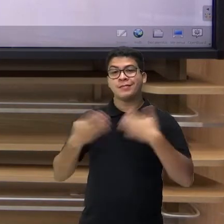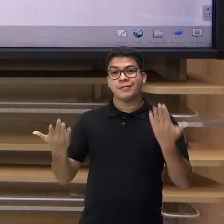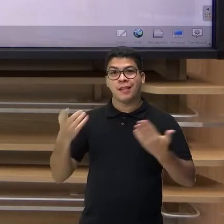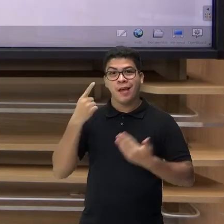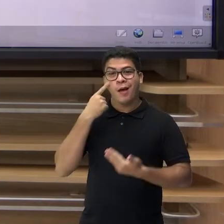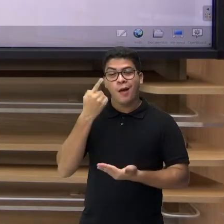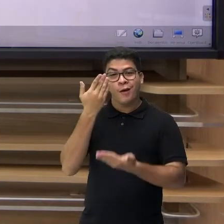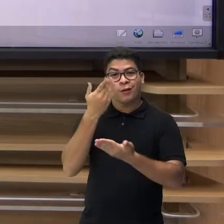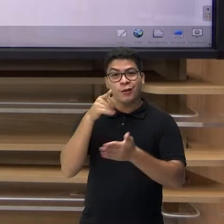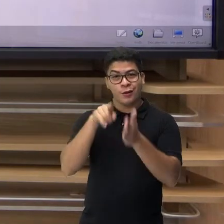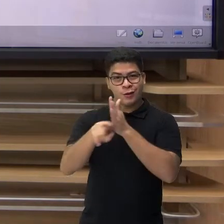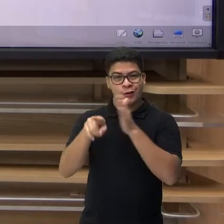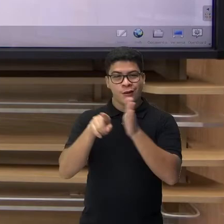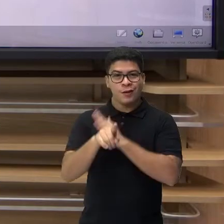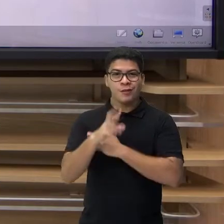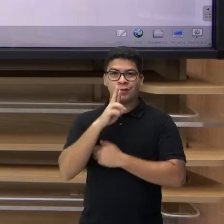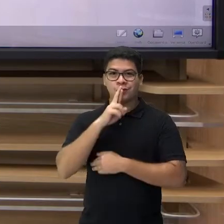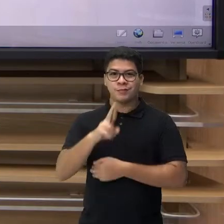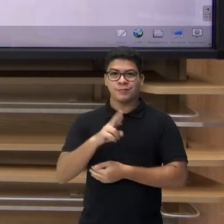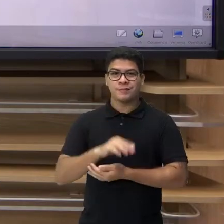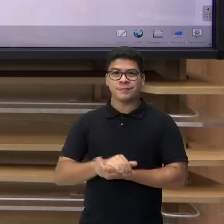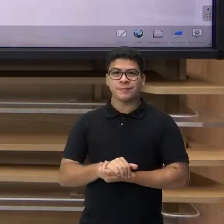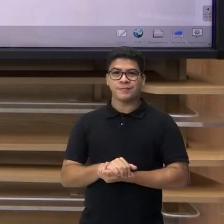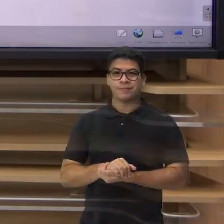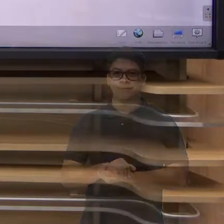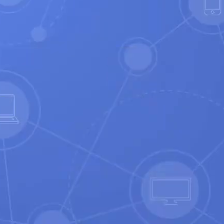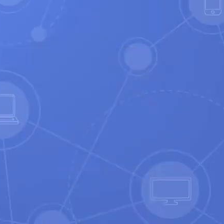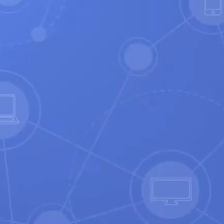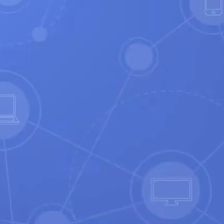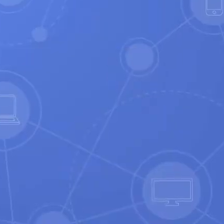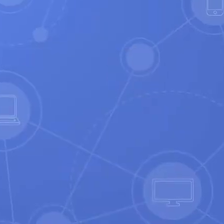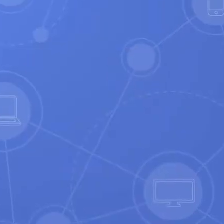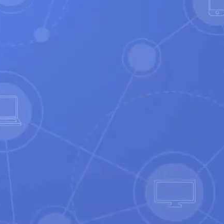aí responder as nossas questões, vamos lá?